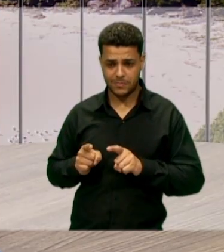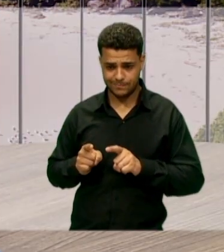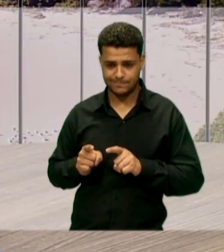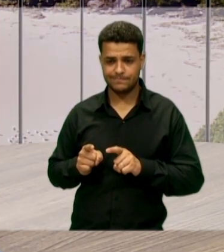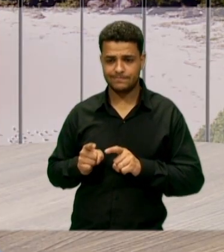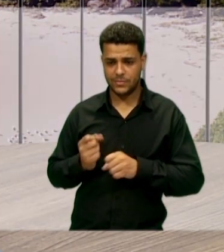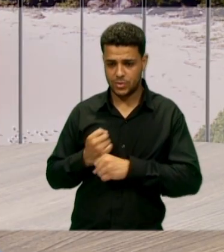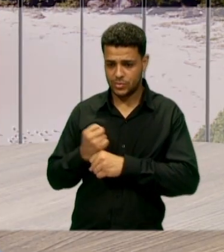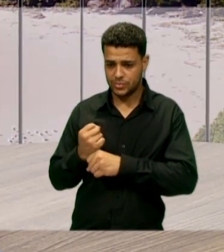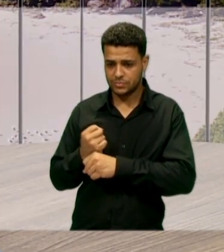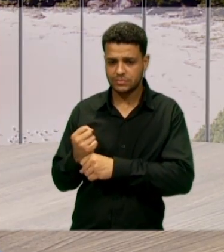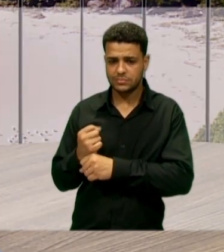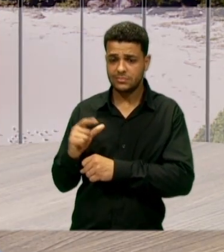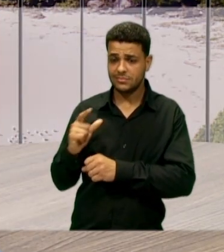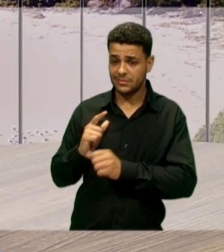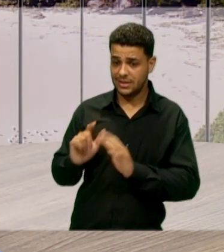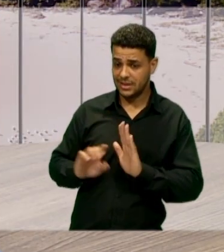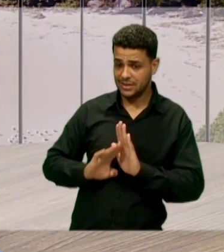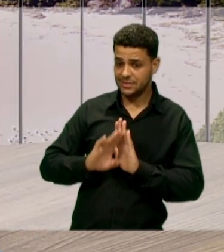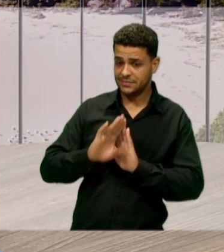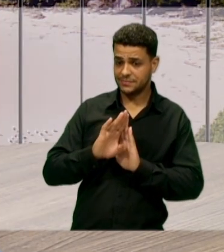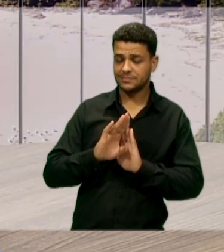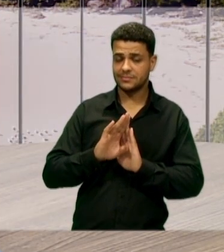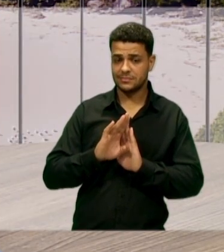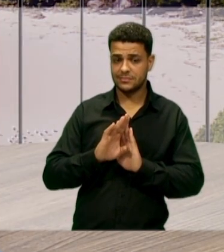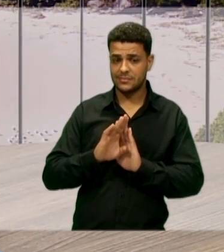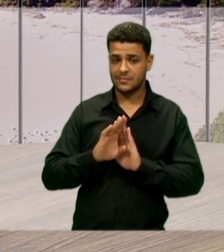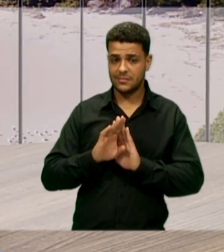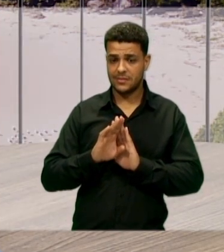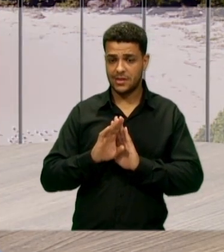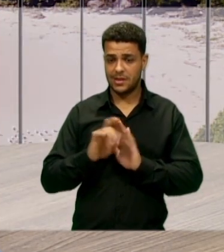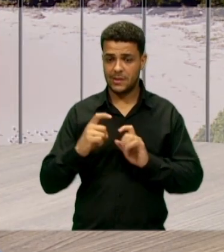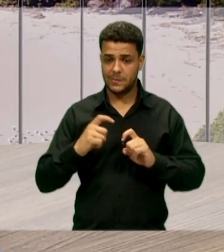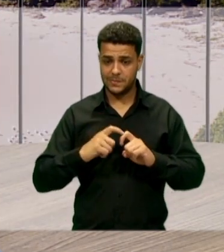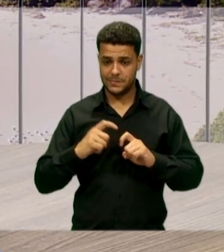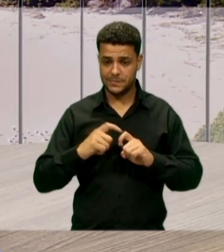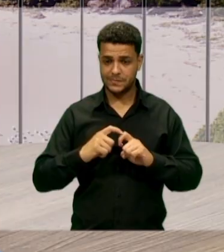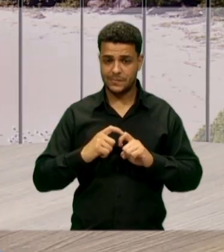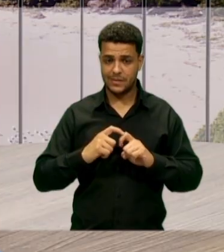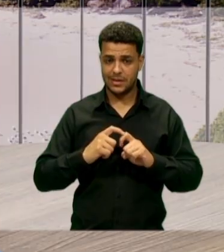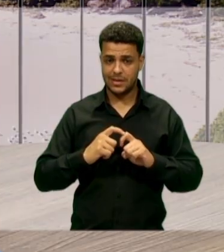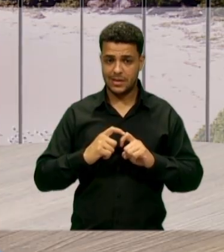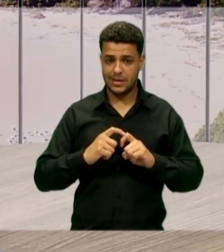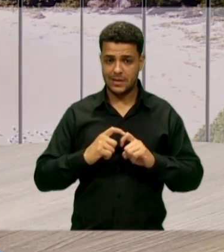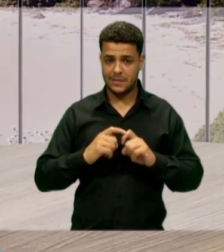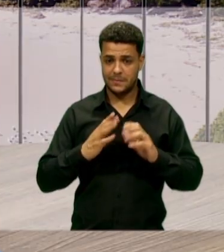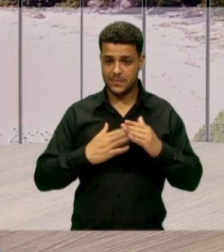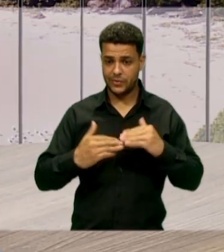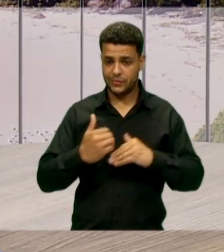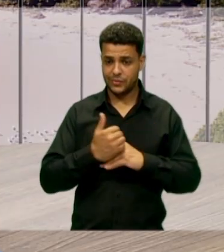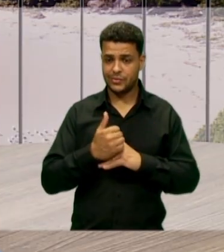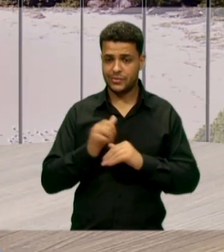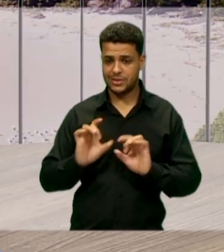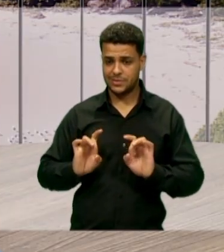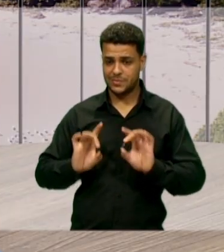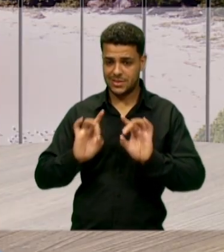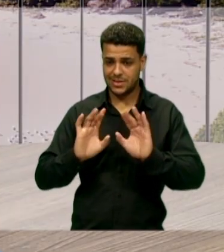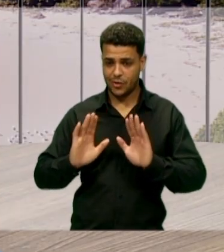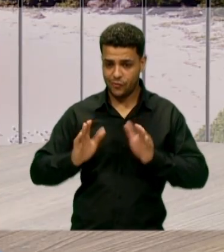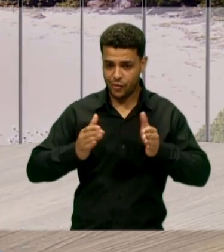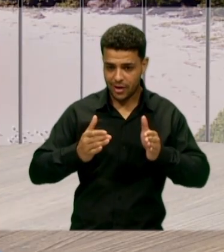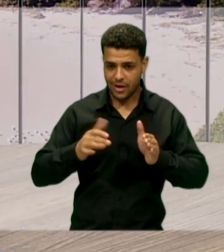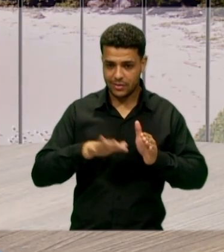anos. Tem crescido a medicina personalizada, que é quando você realmente trata o paciente com medicamentos específicos,